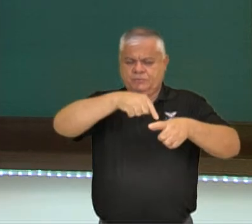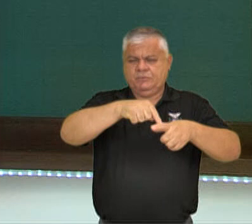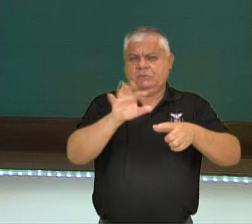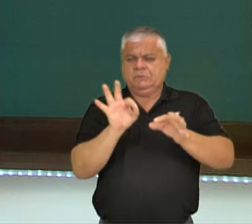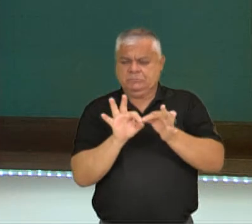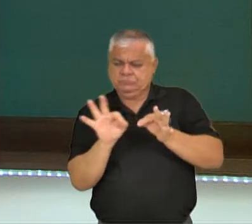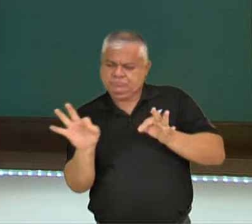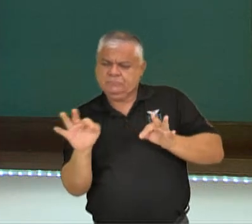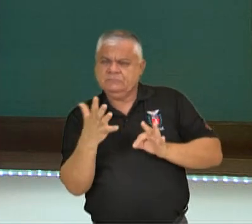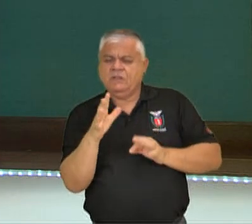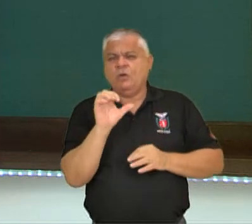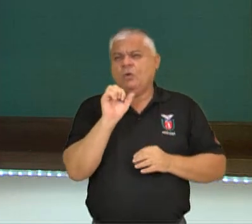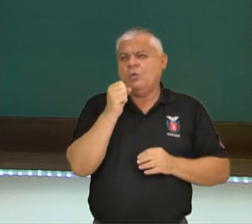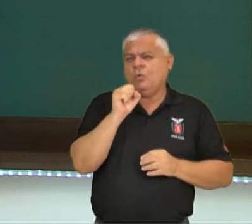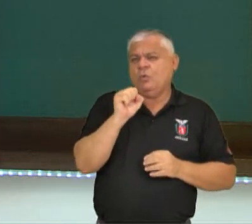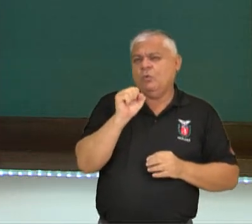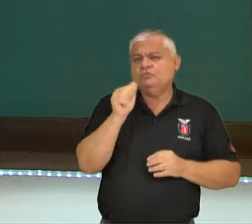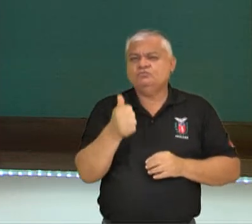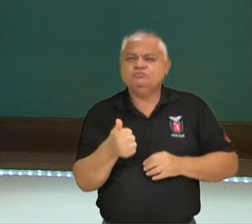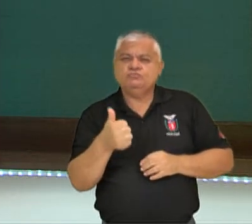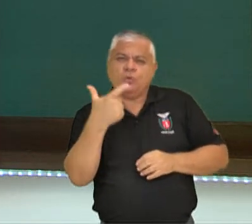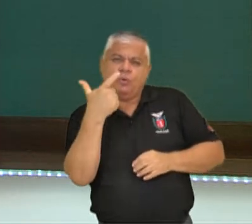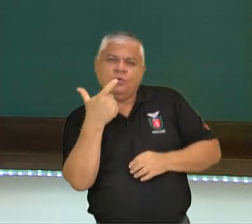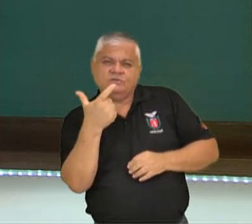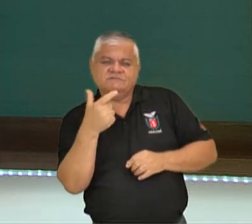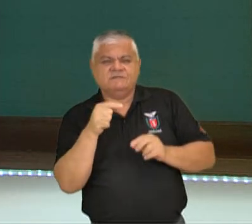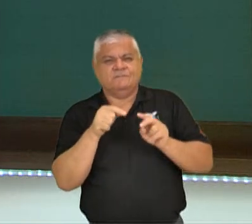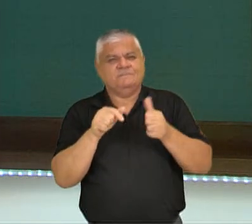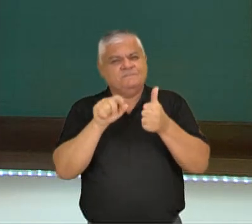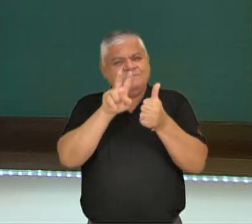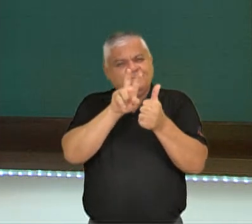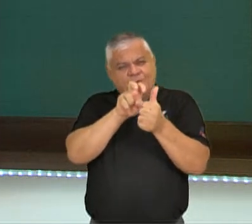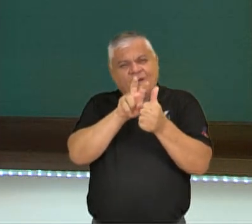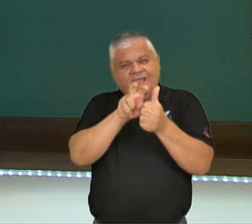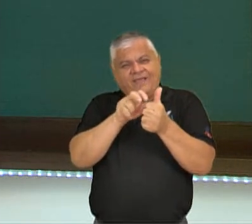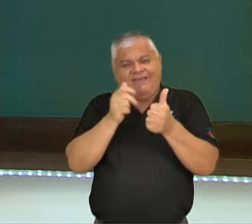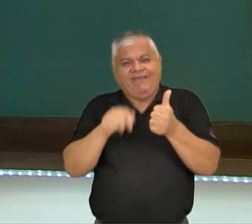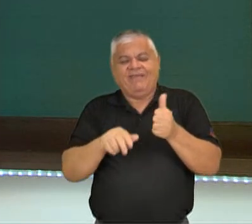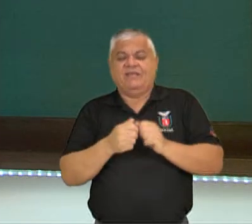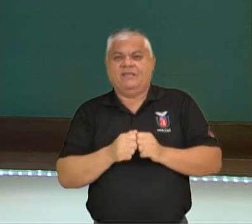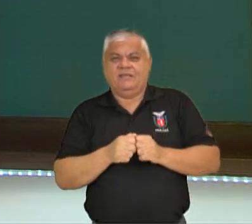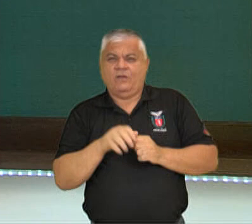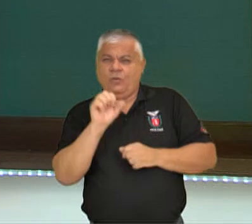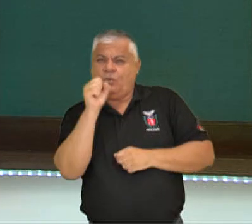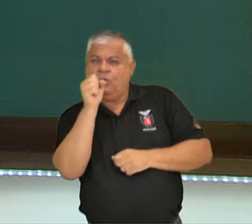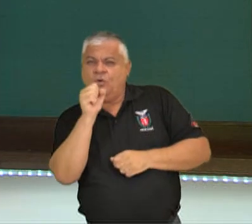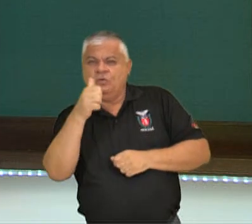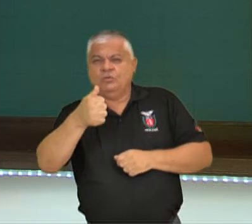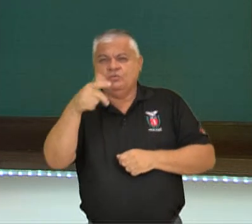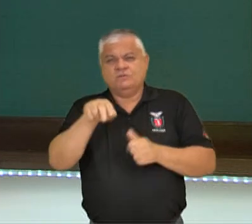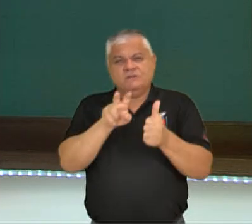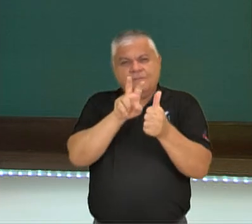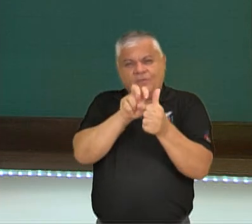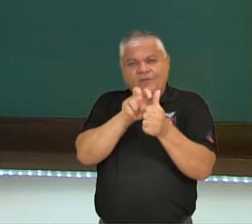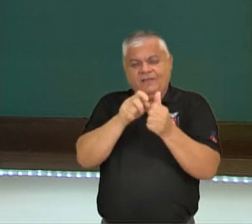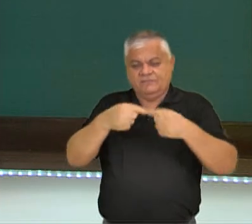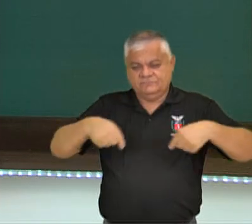entre 8 a 12 polegadas, né? Essa é a dimensão do diâmetro, né, do